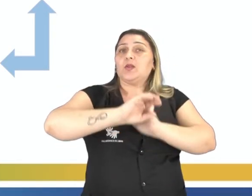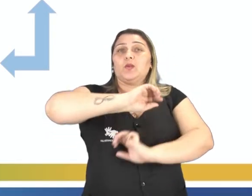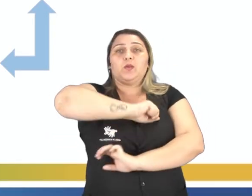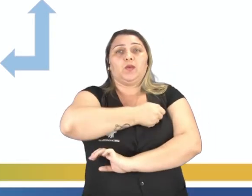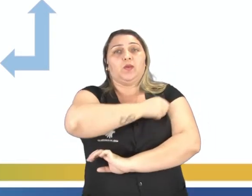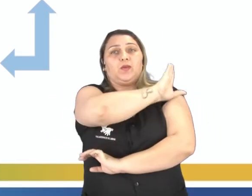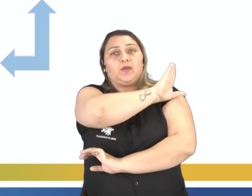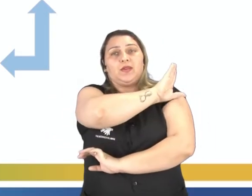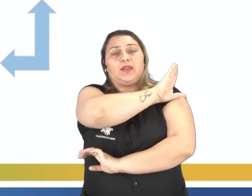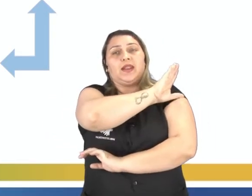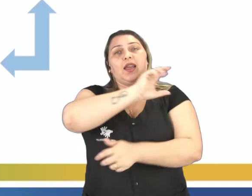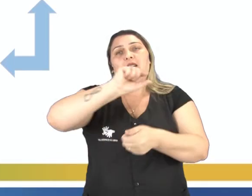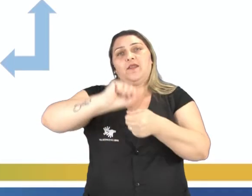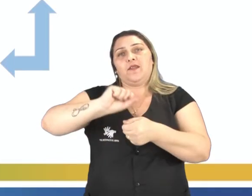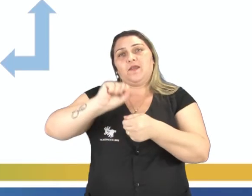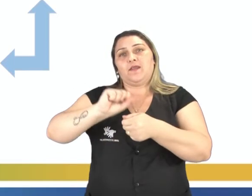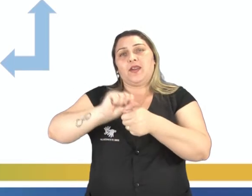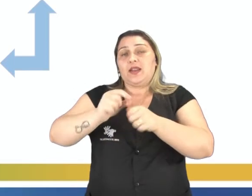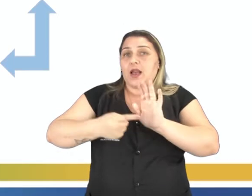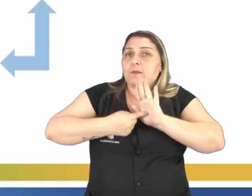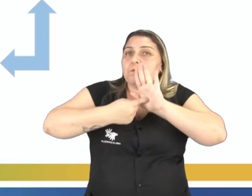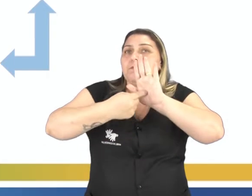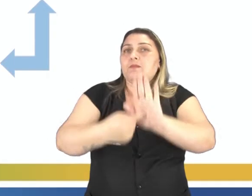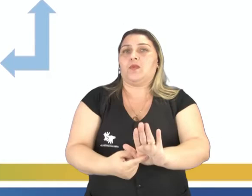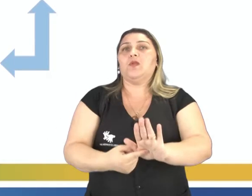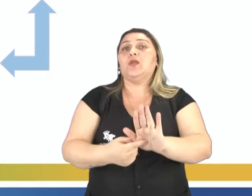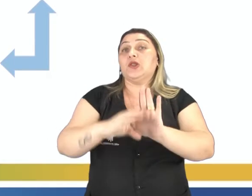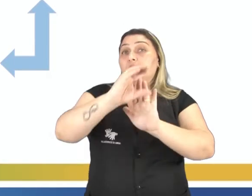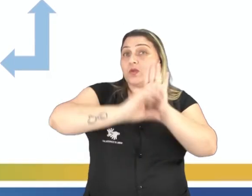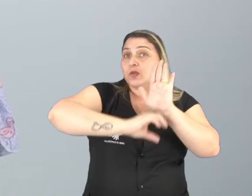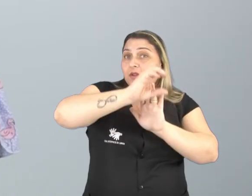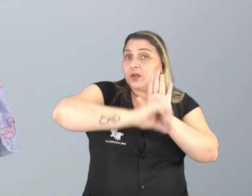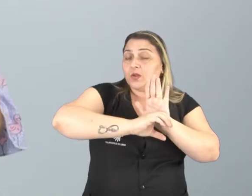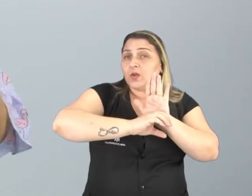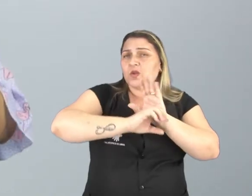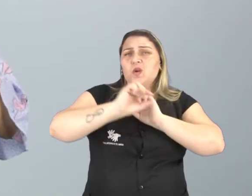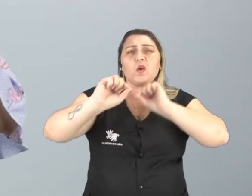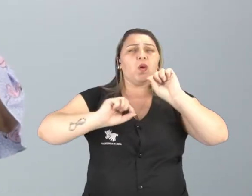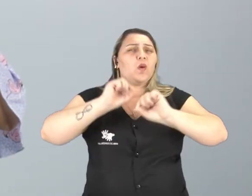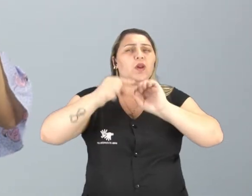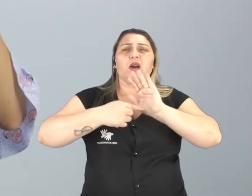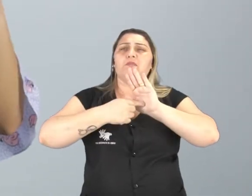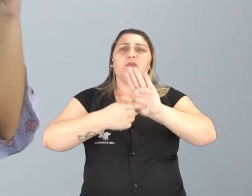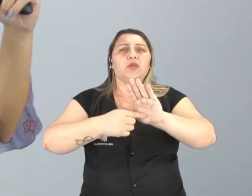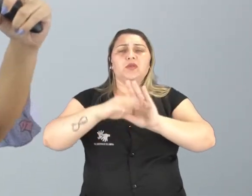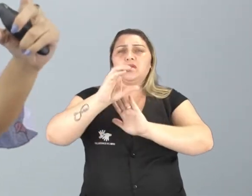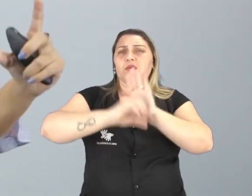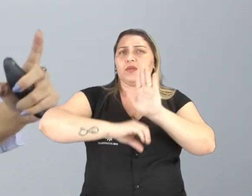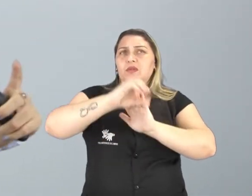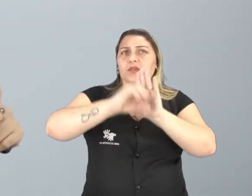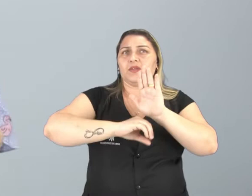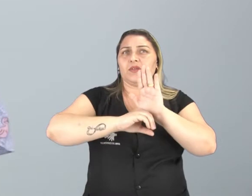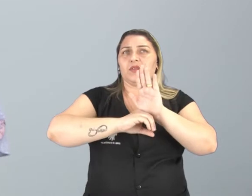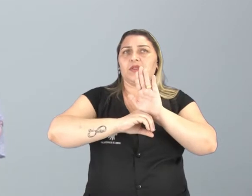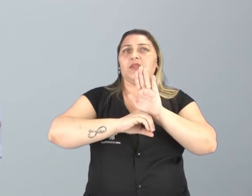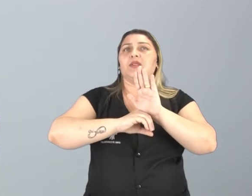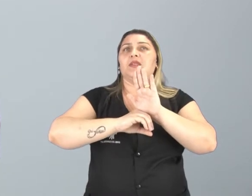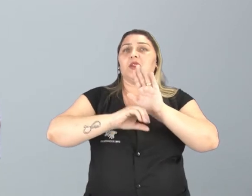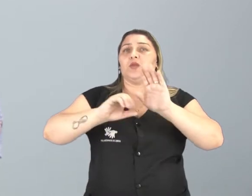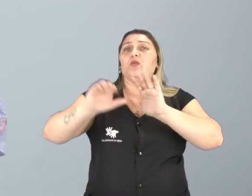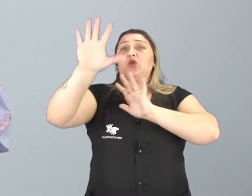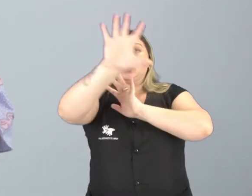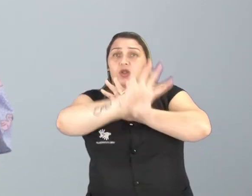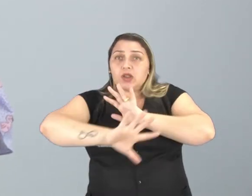a exposição do conteúdo. O que é a exposição do conteúdo? Ela vai fazer uma abordagem de